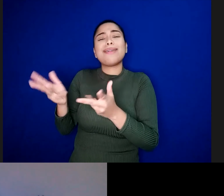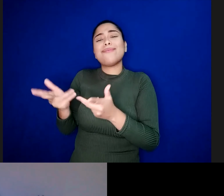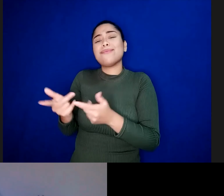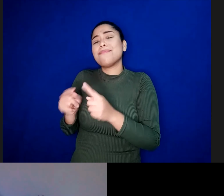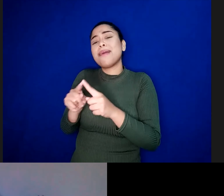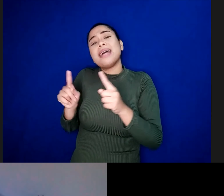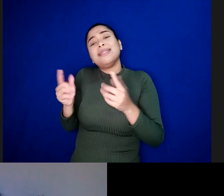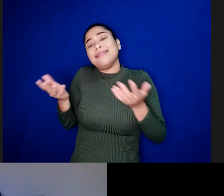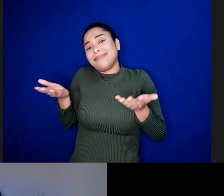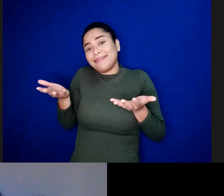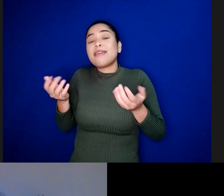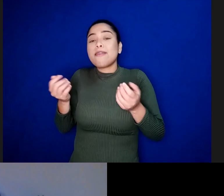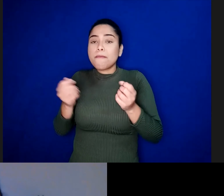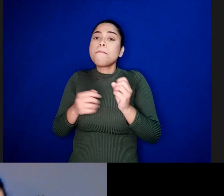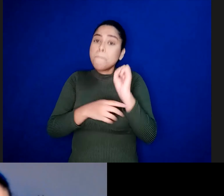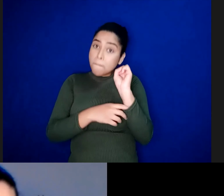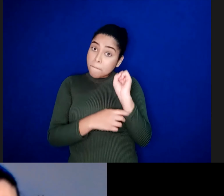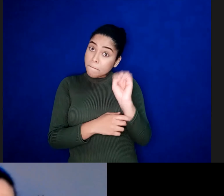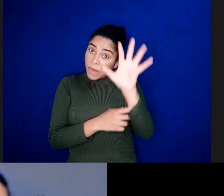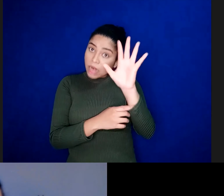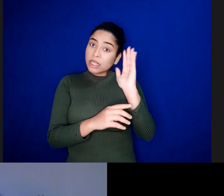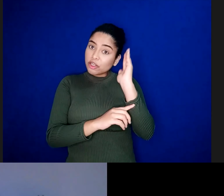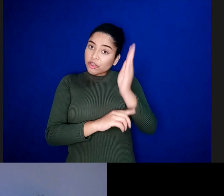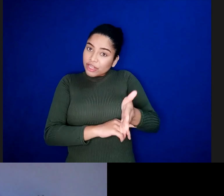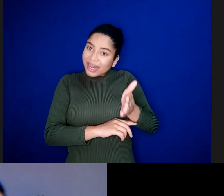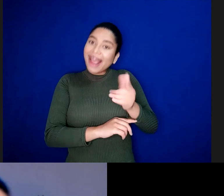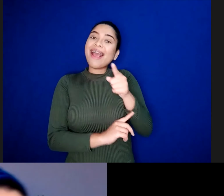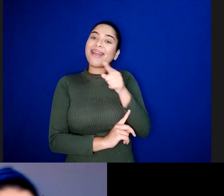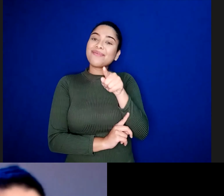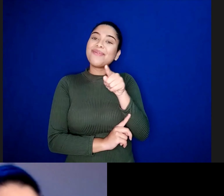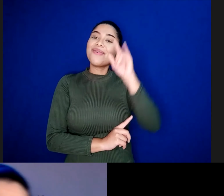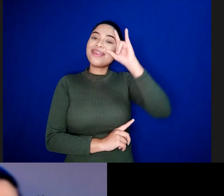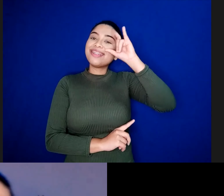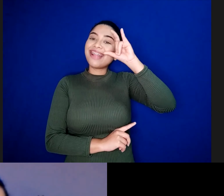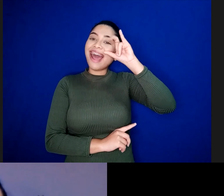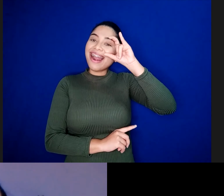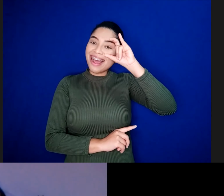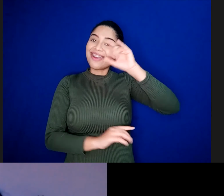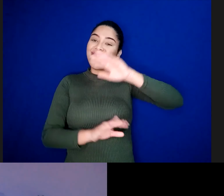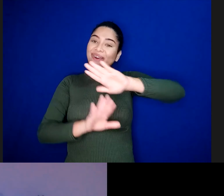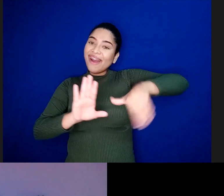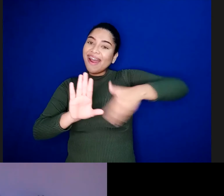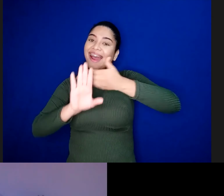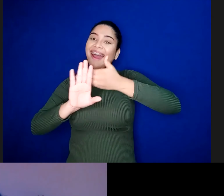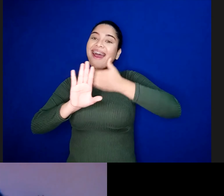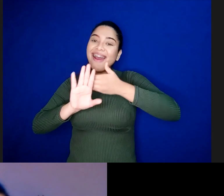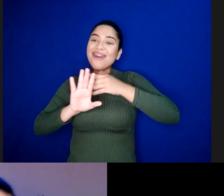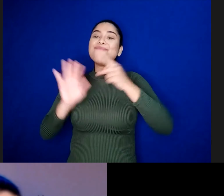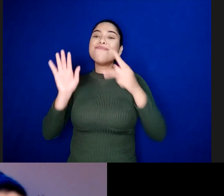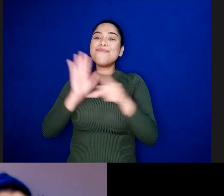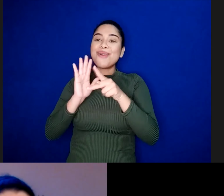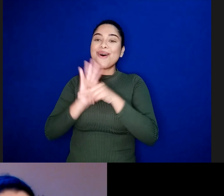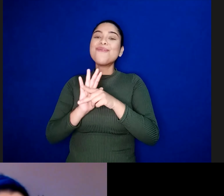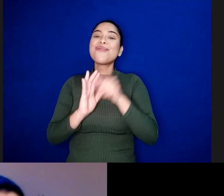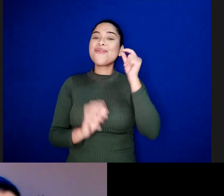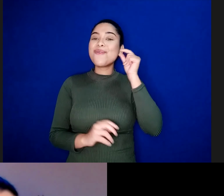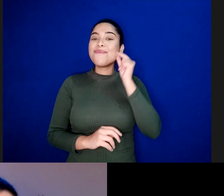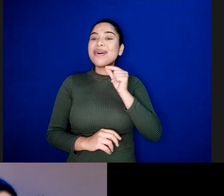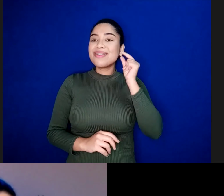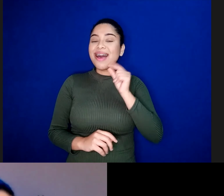manda lá um Direct para o Marcelo no Instagram manda um alô ali a gente vai enfim sempre